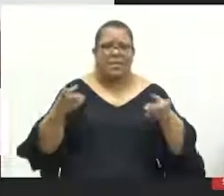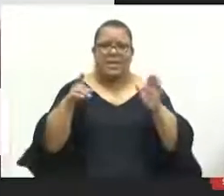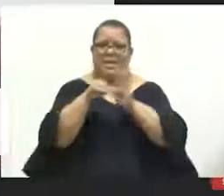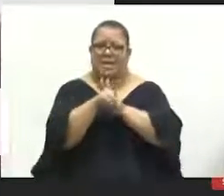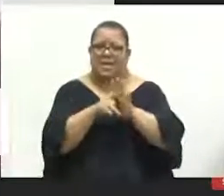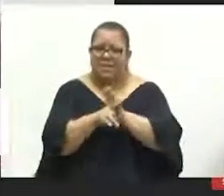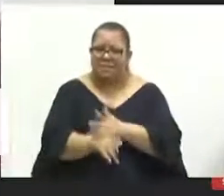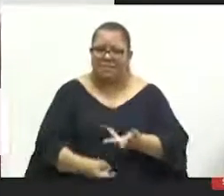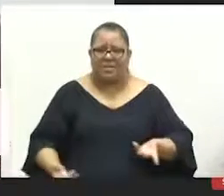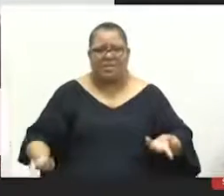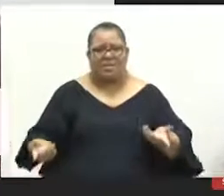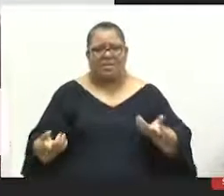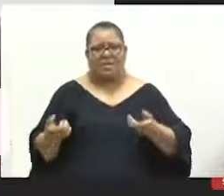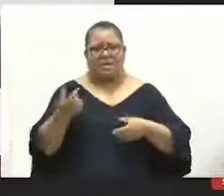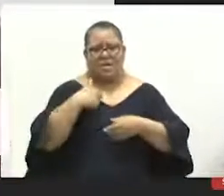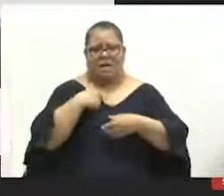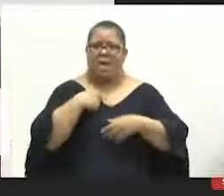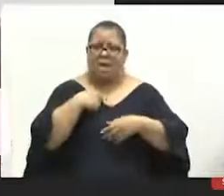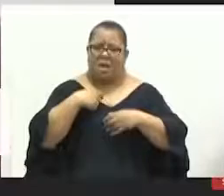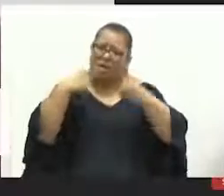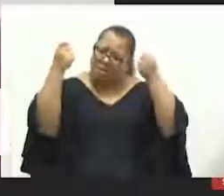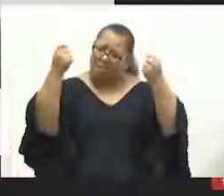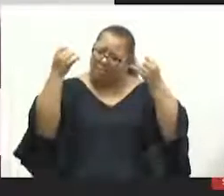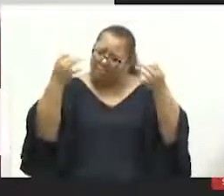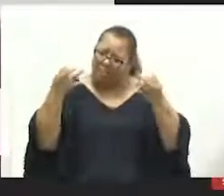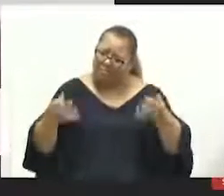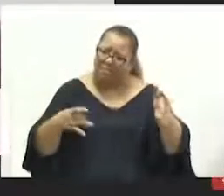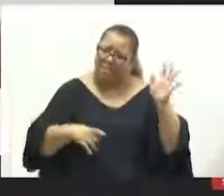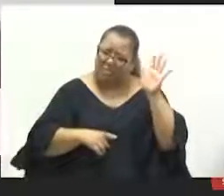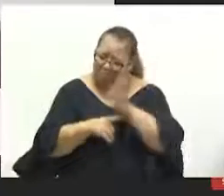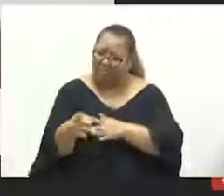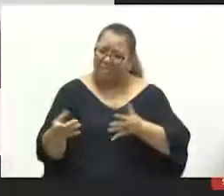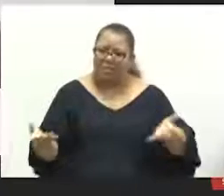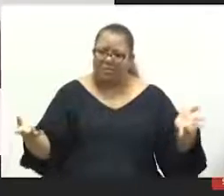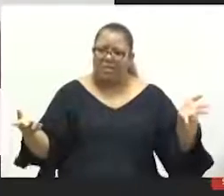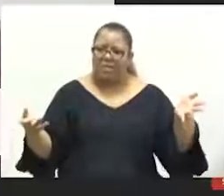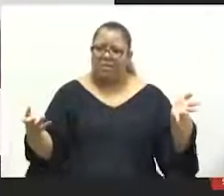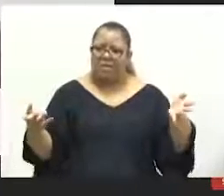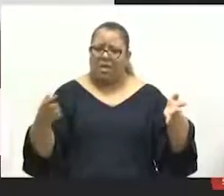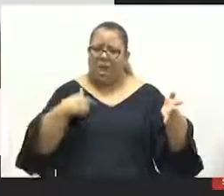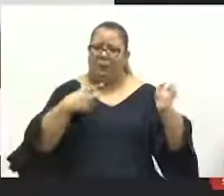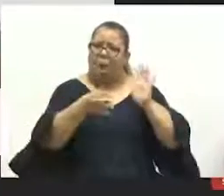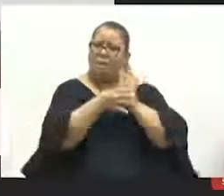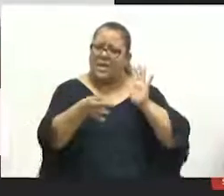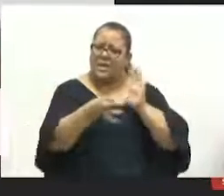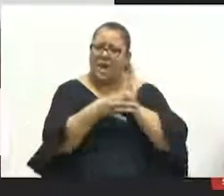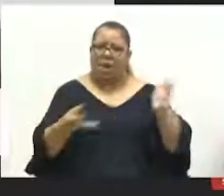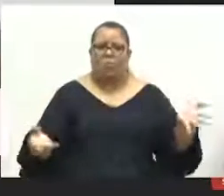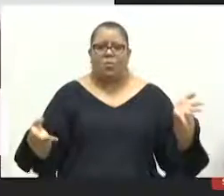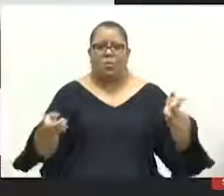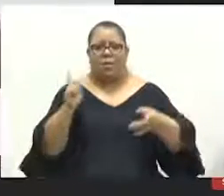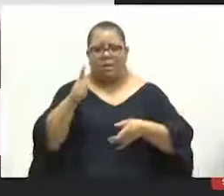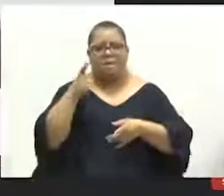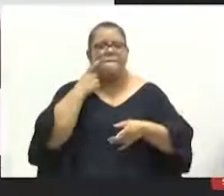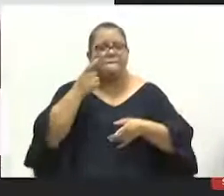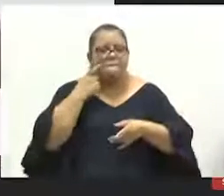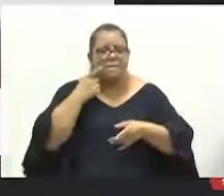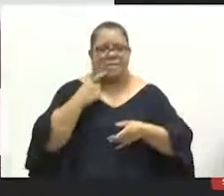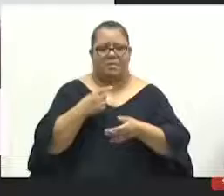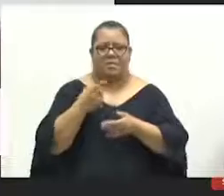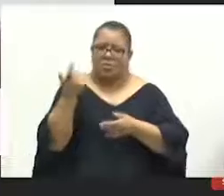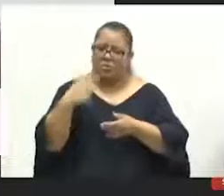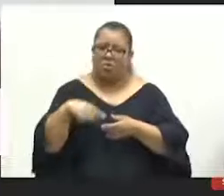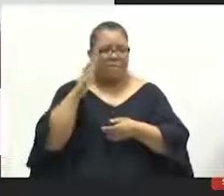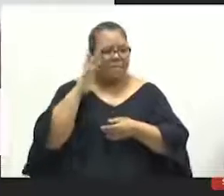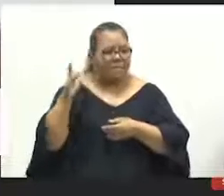paciente. Queria deixar essa sugestão, é que reveja, que a gente para pensar um